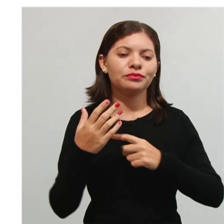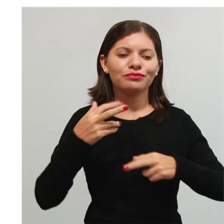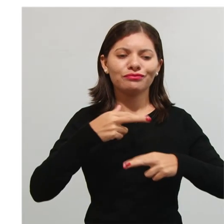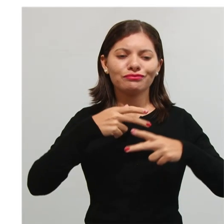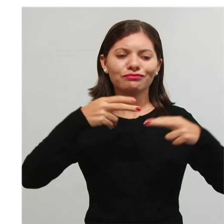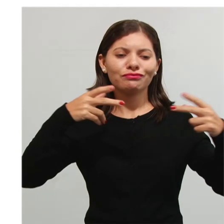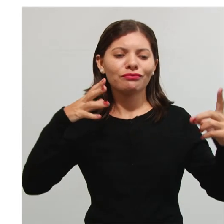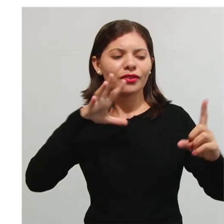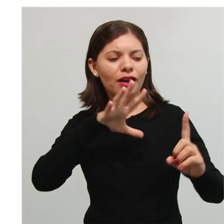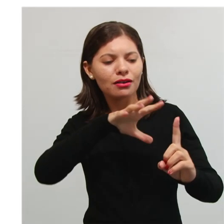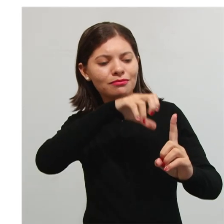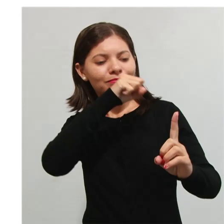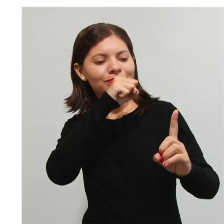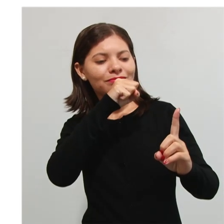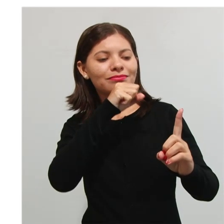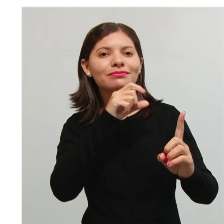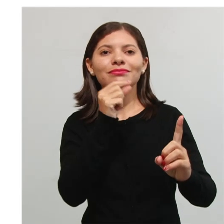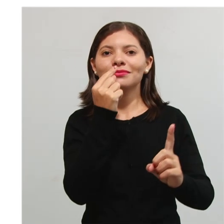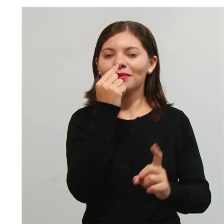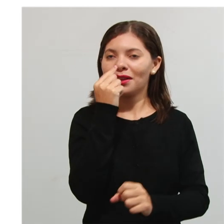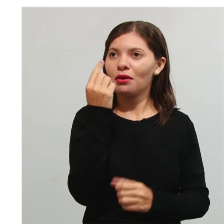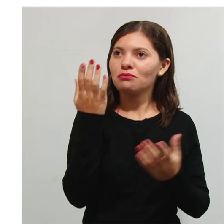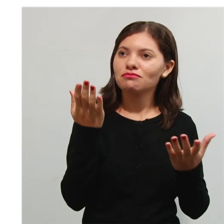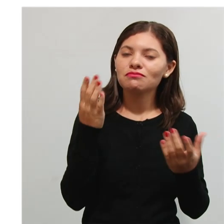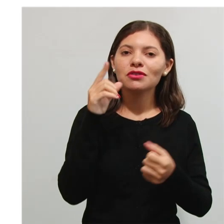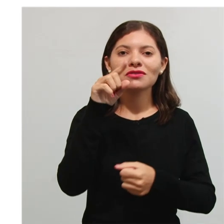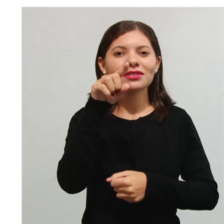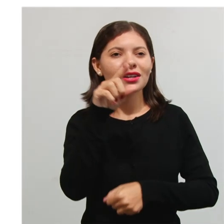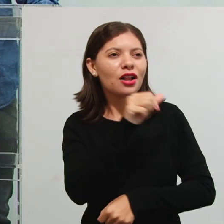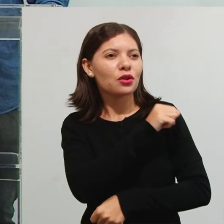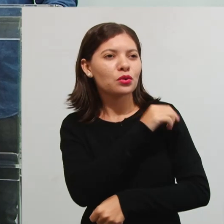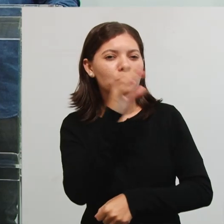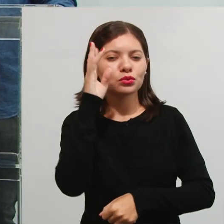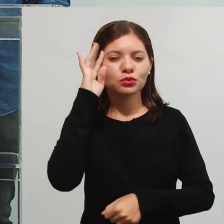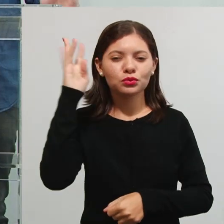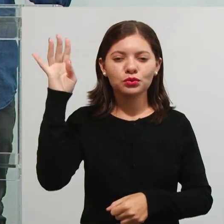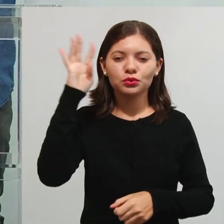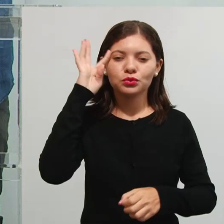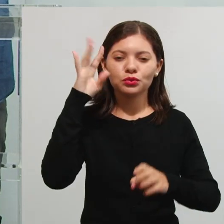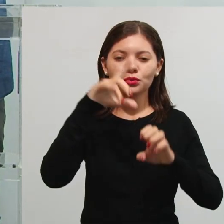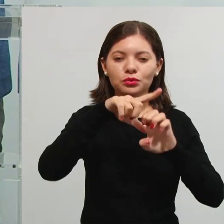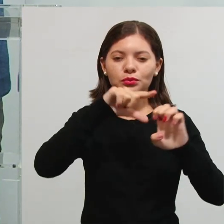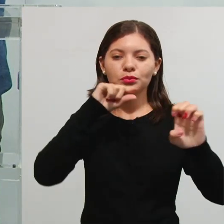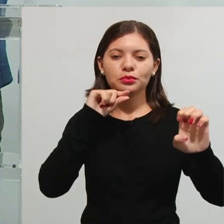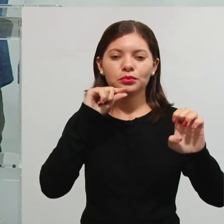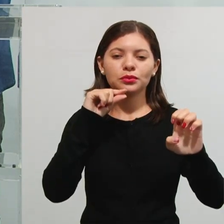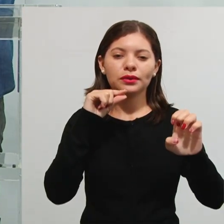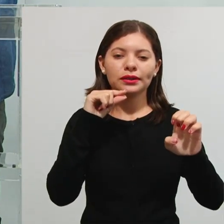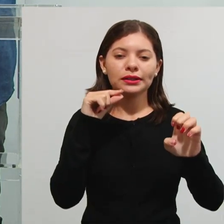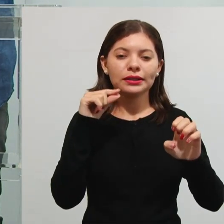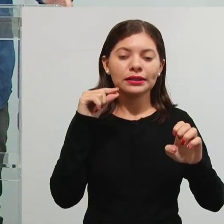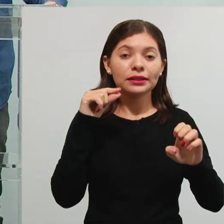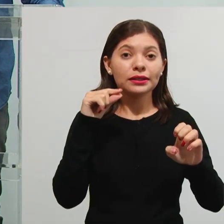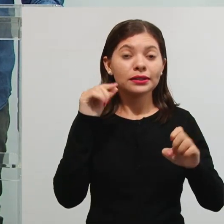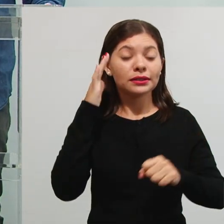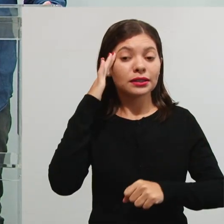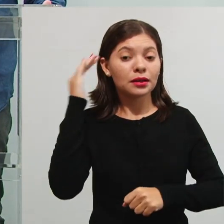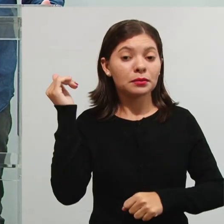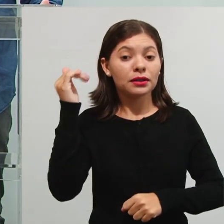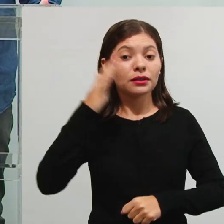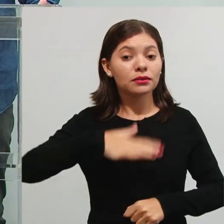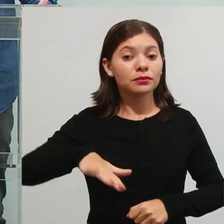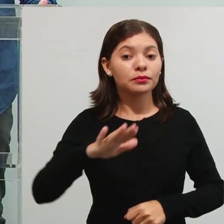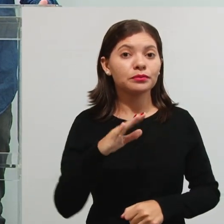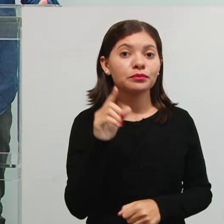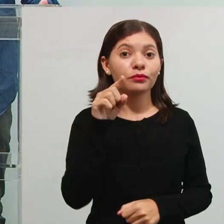de inspiração. Então você, aluno que tem o sonho de empreender, você sabe que no ambiente onde você vive, você